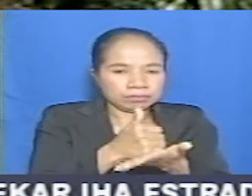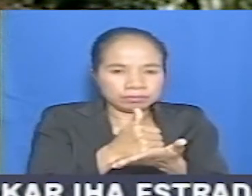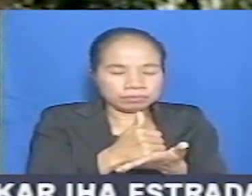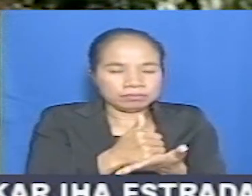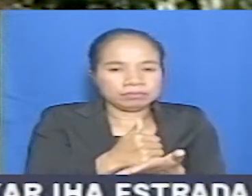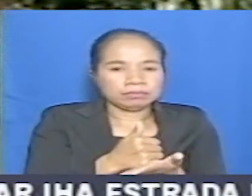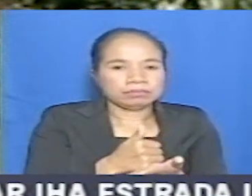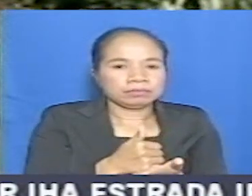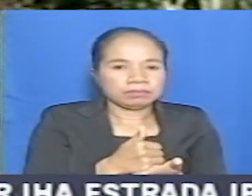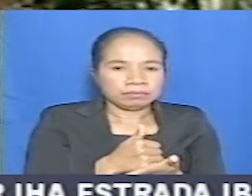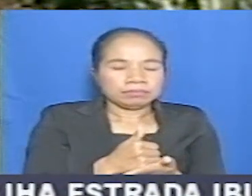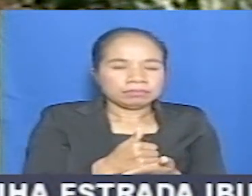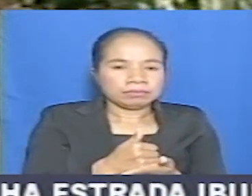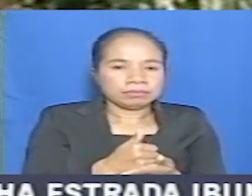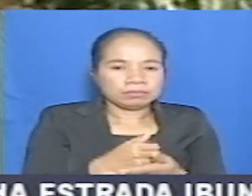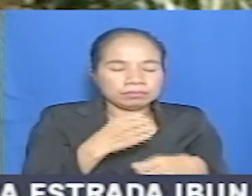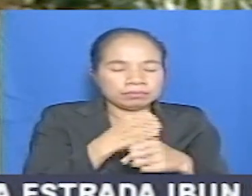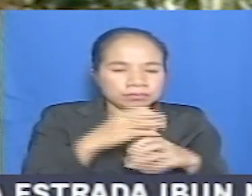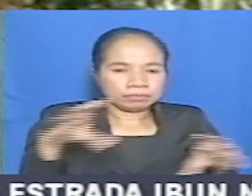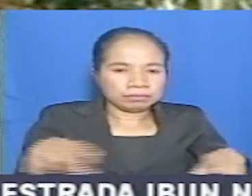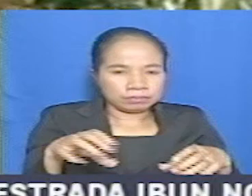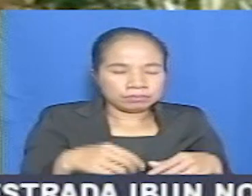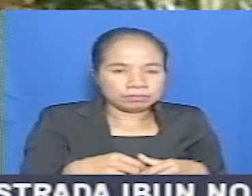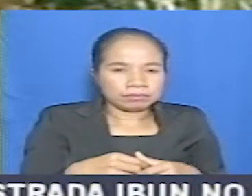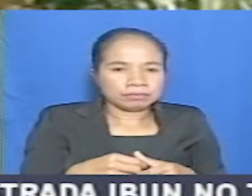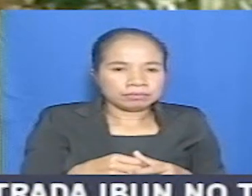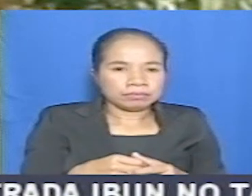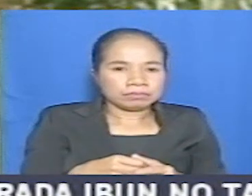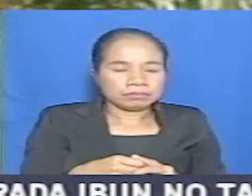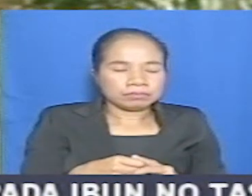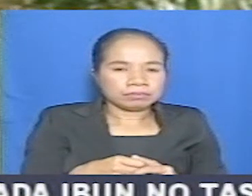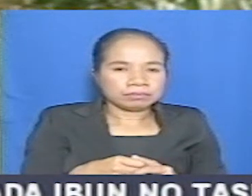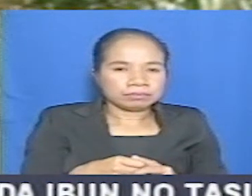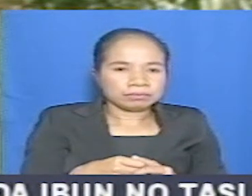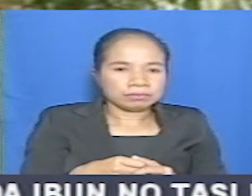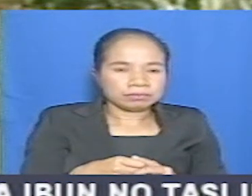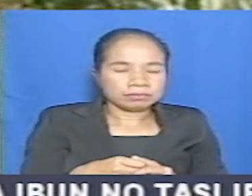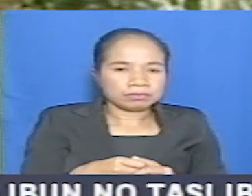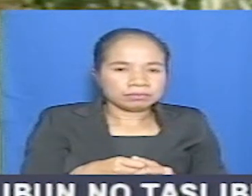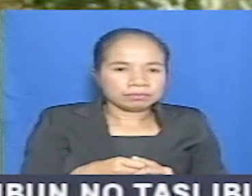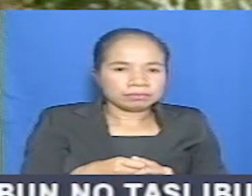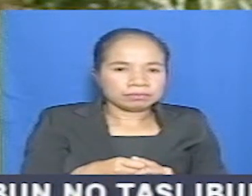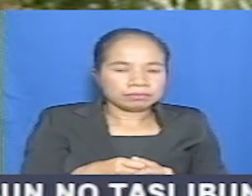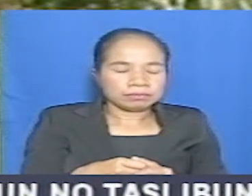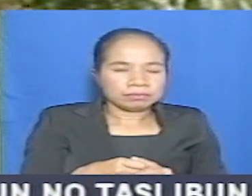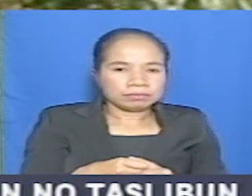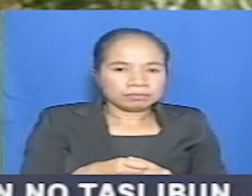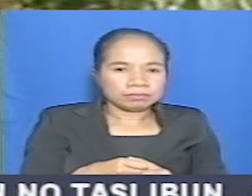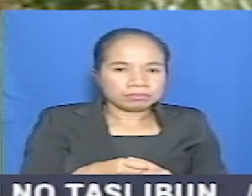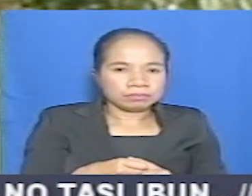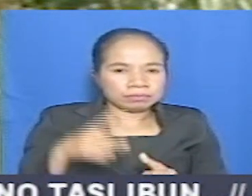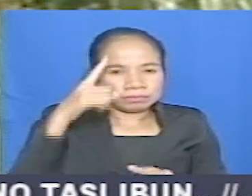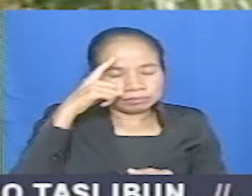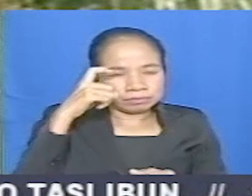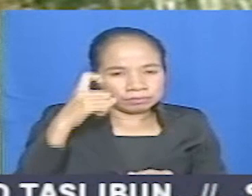alô, cola Midané, o Ican, cola Midané, a minha alô, desde o Tina, o Rua Ulu Priva, bagi